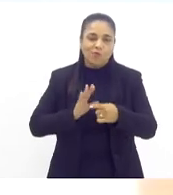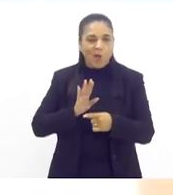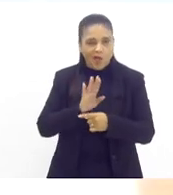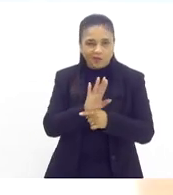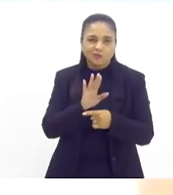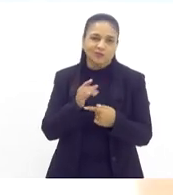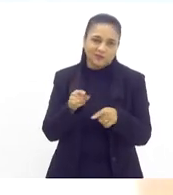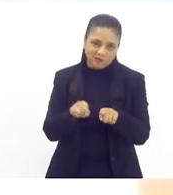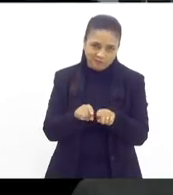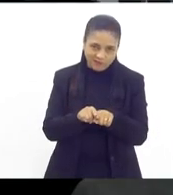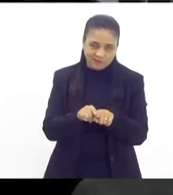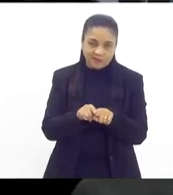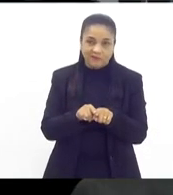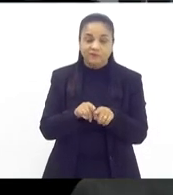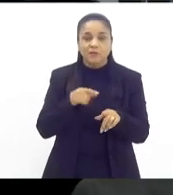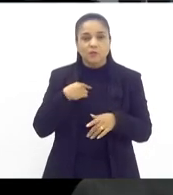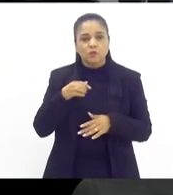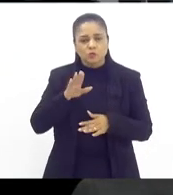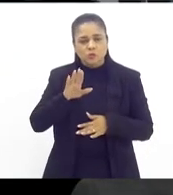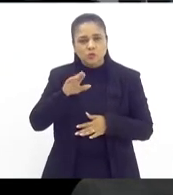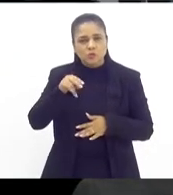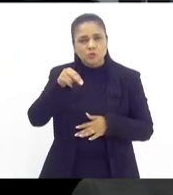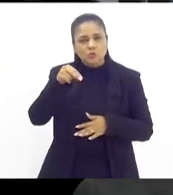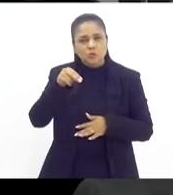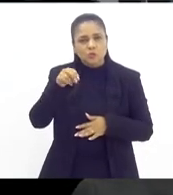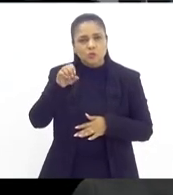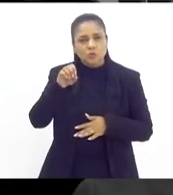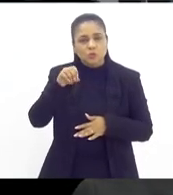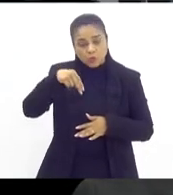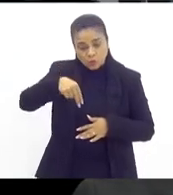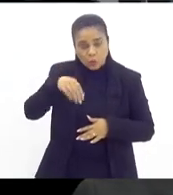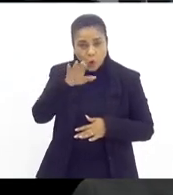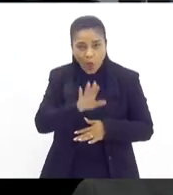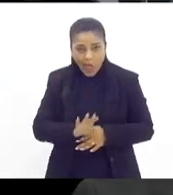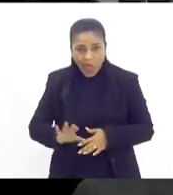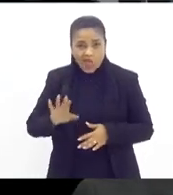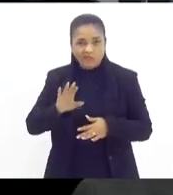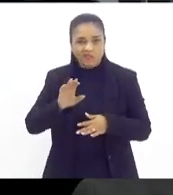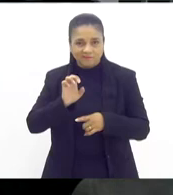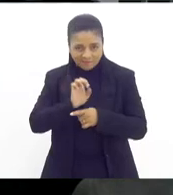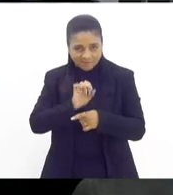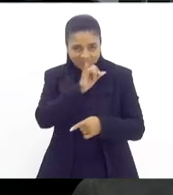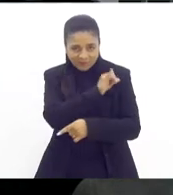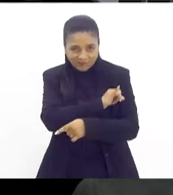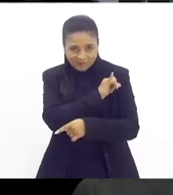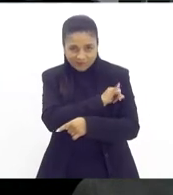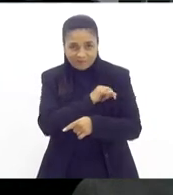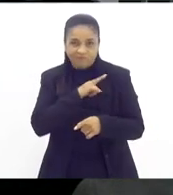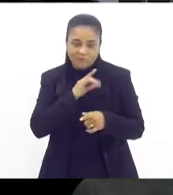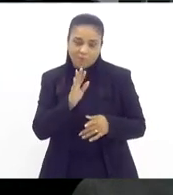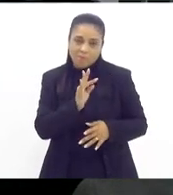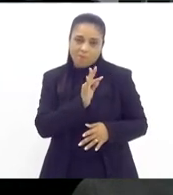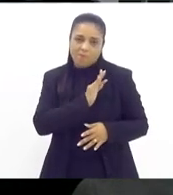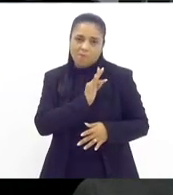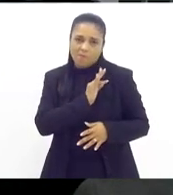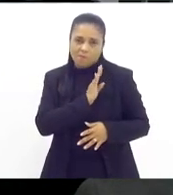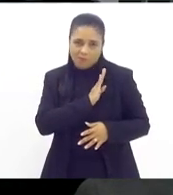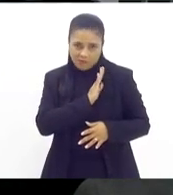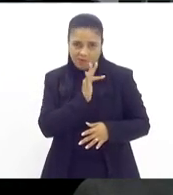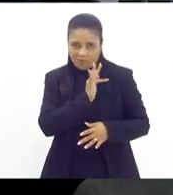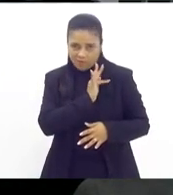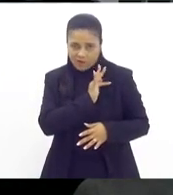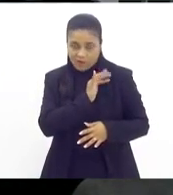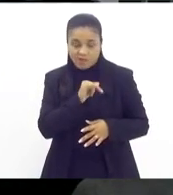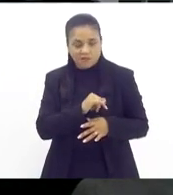regiões, como o noroeste do estado, que tem indicadores... A Baixada Fluminense, enfim, esse é um